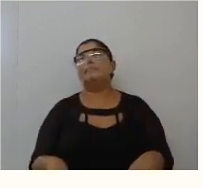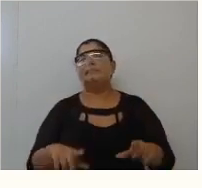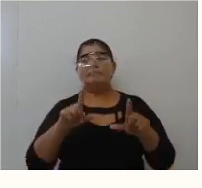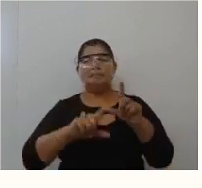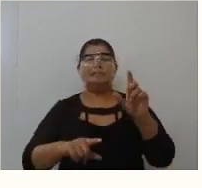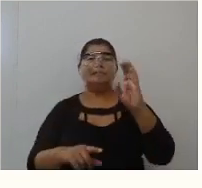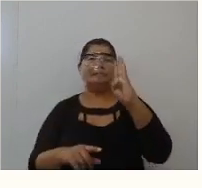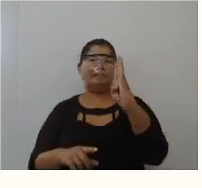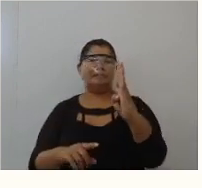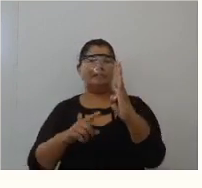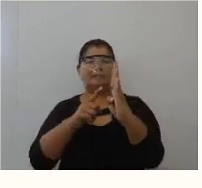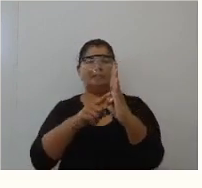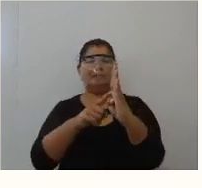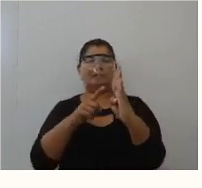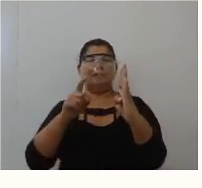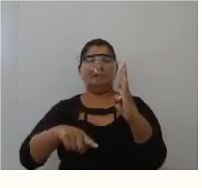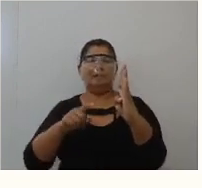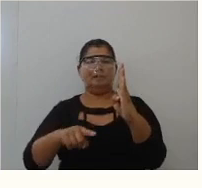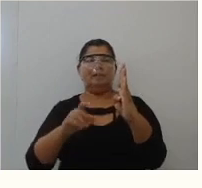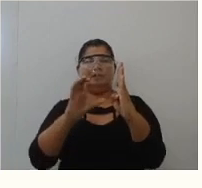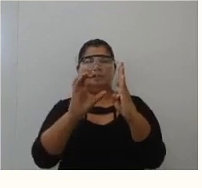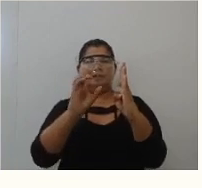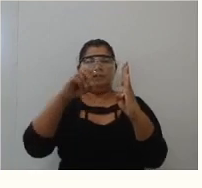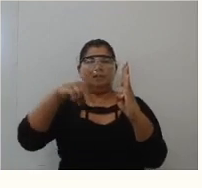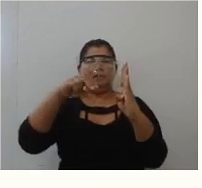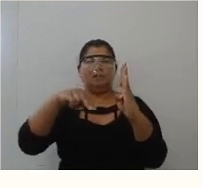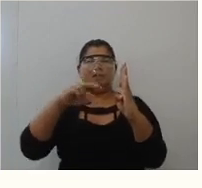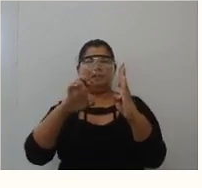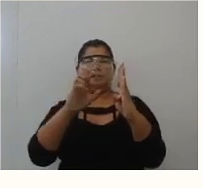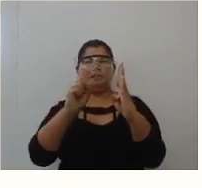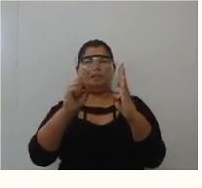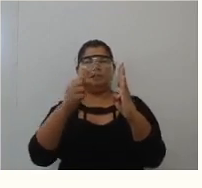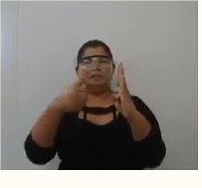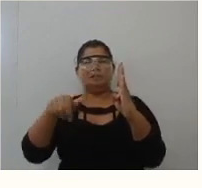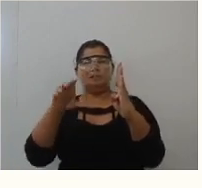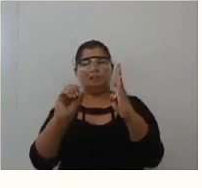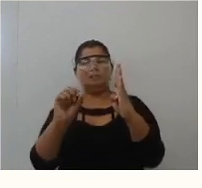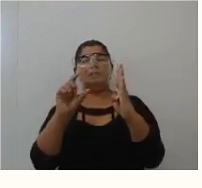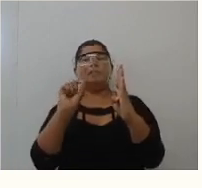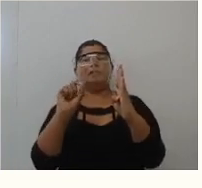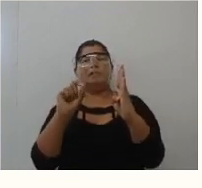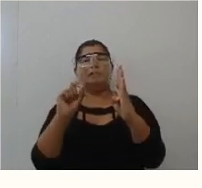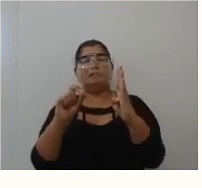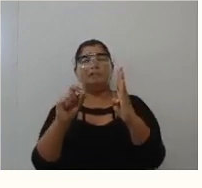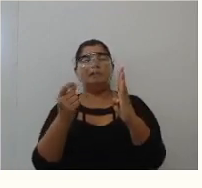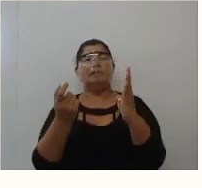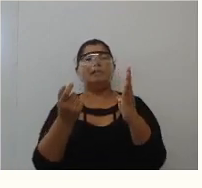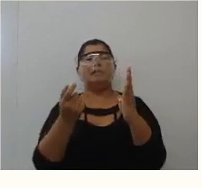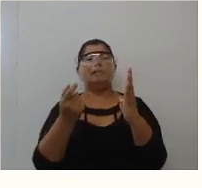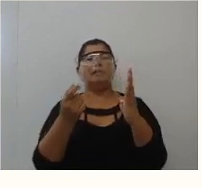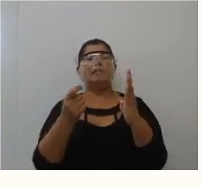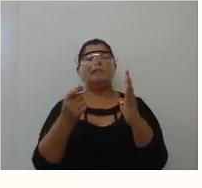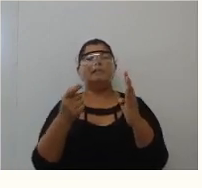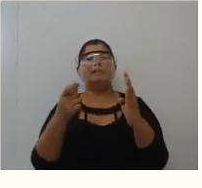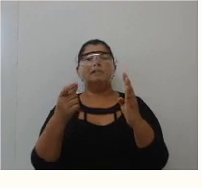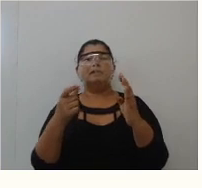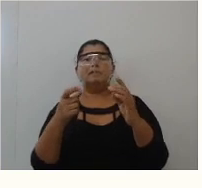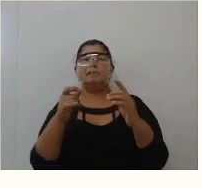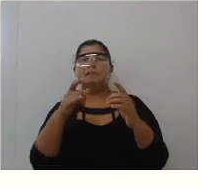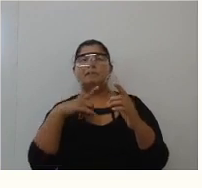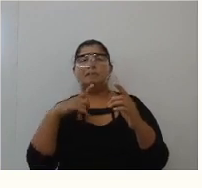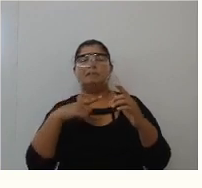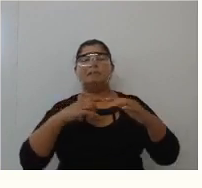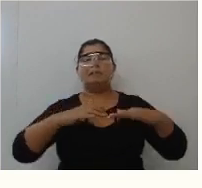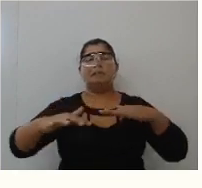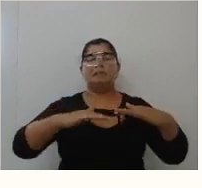uma concessão. Lembrando, a ideia de concessão é aquela ideia de que uma